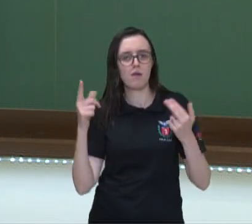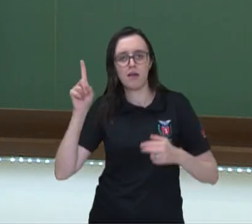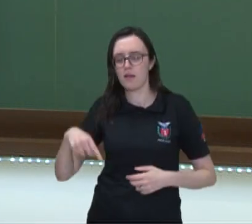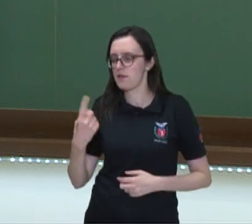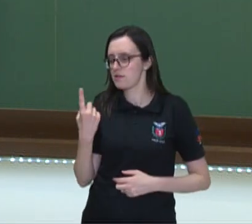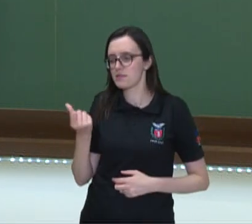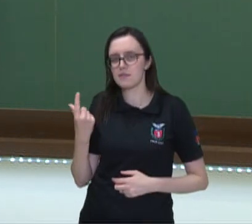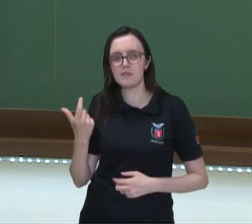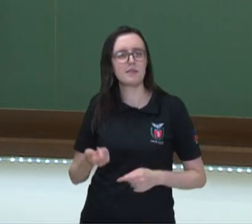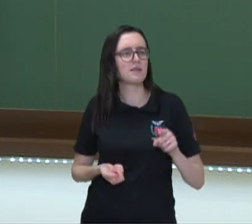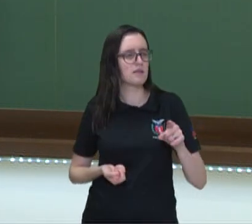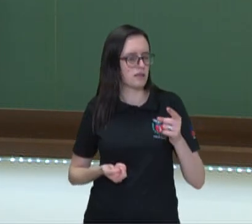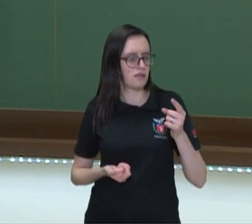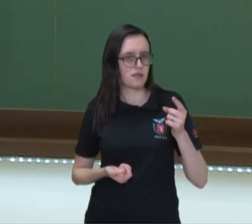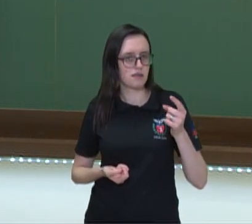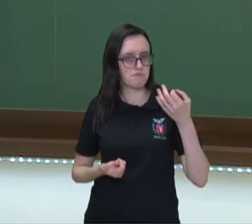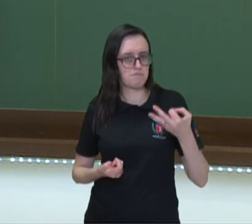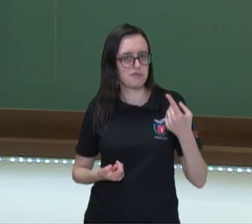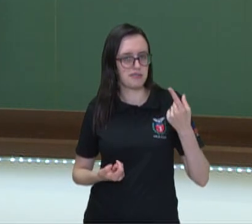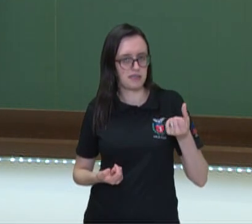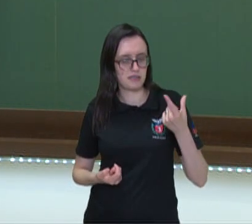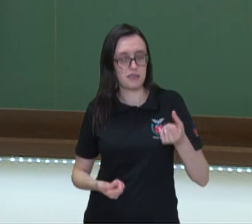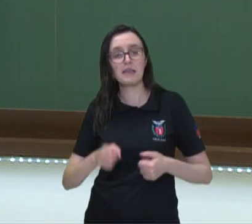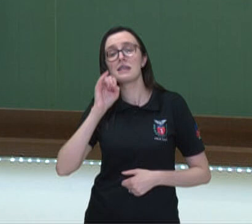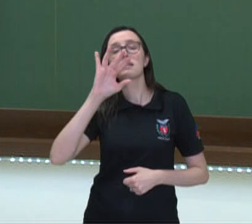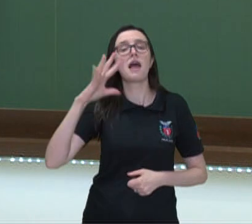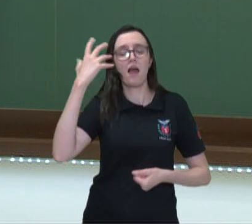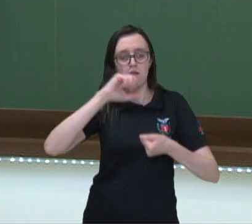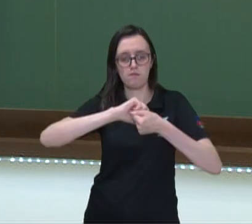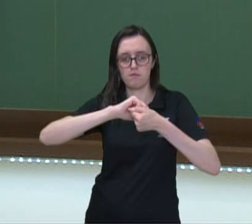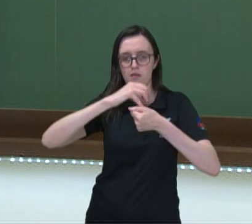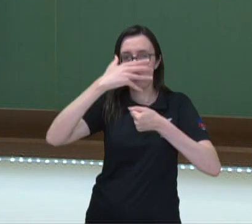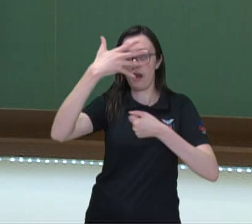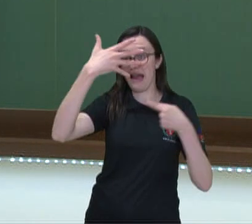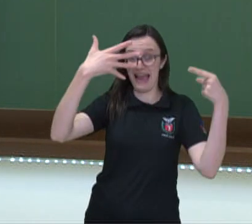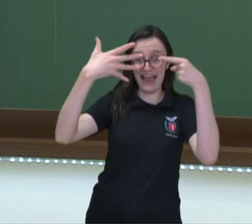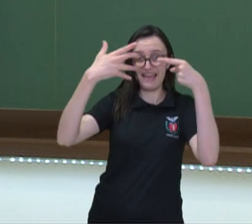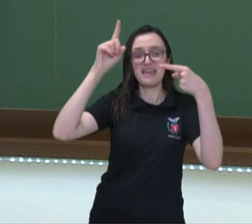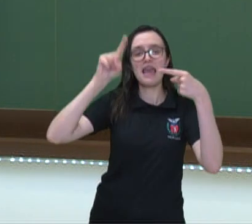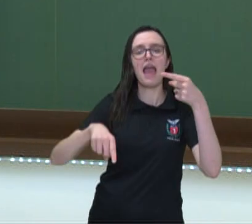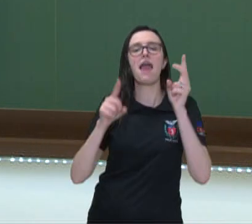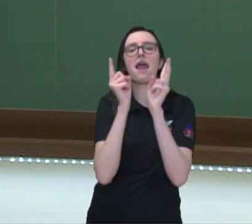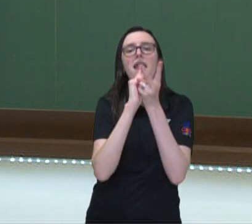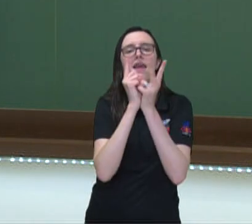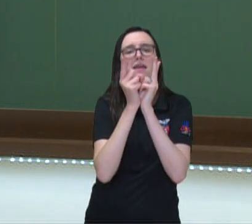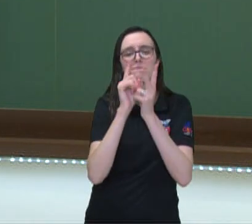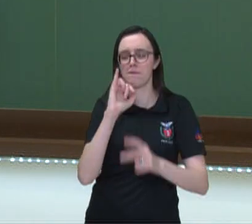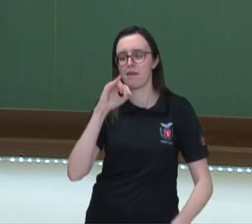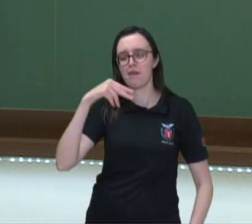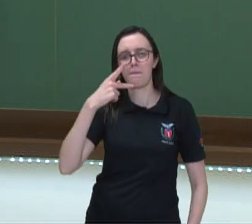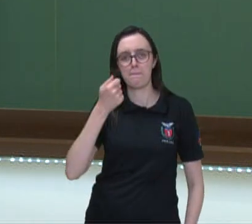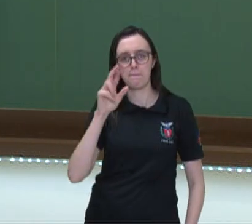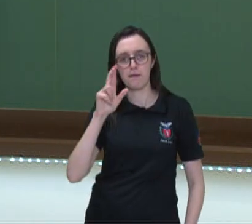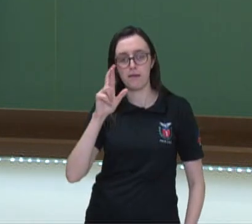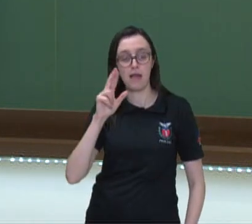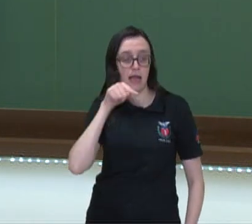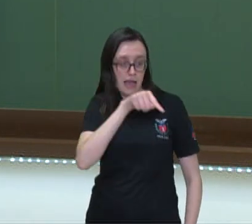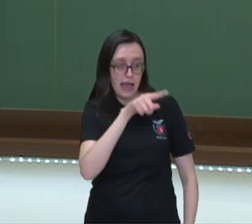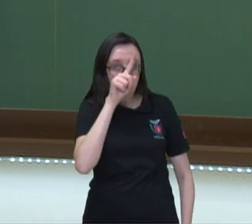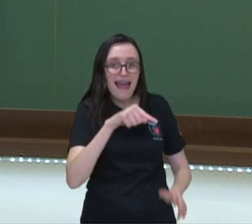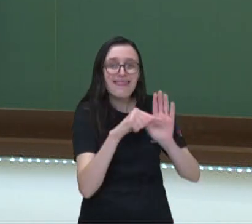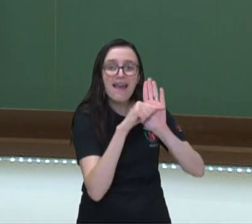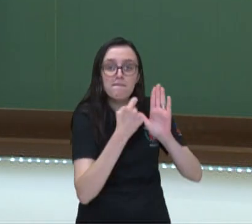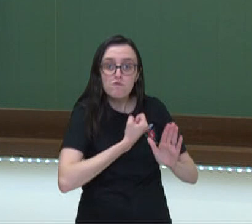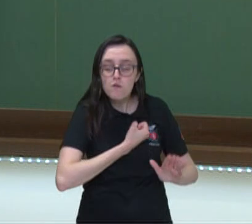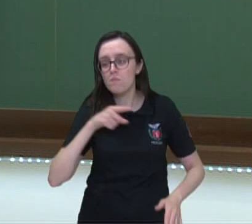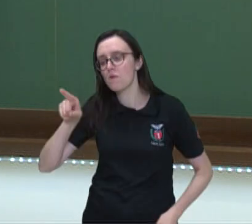16. Aqui, quando o expoente for ímpar, o que aconteceu? A base sendo negativa, o resultado ficou negativo. A